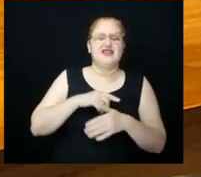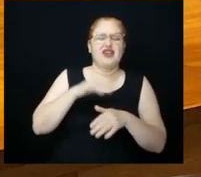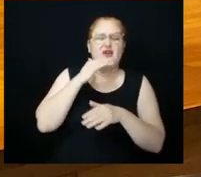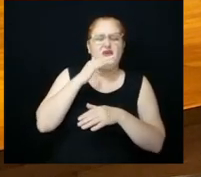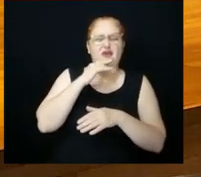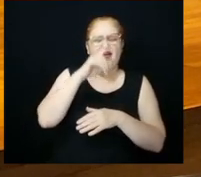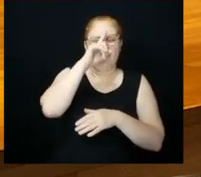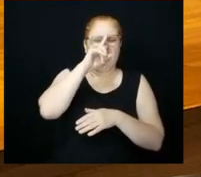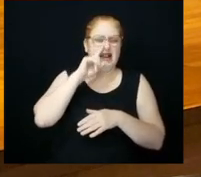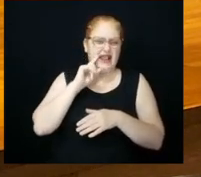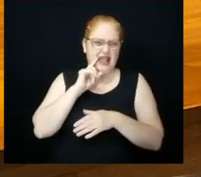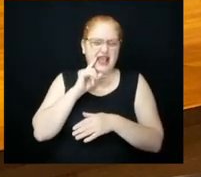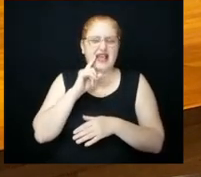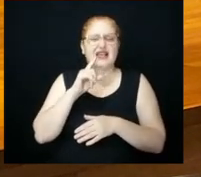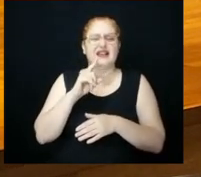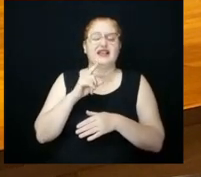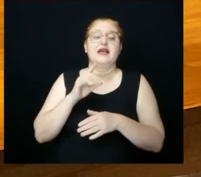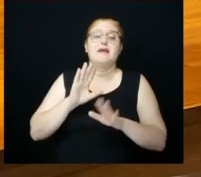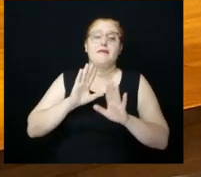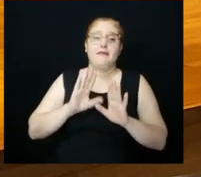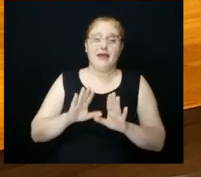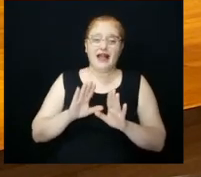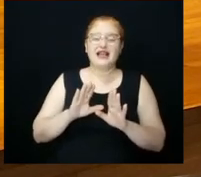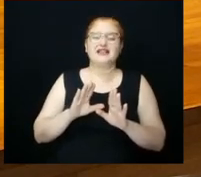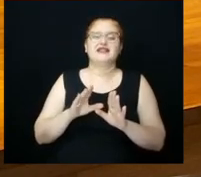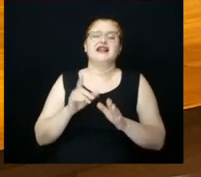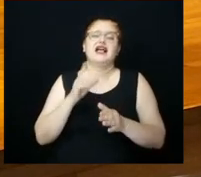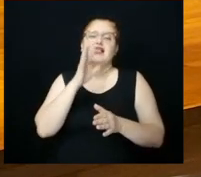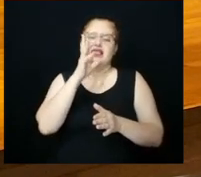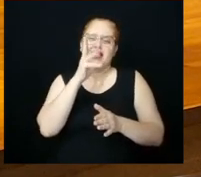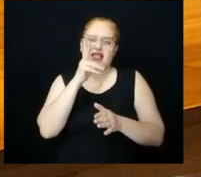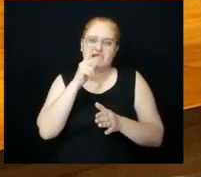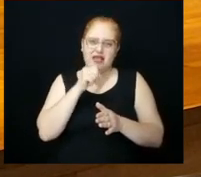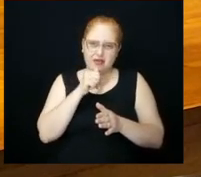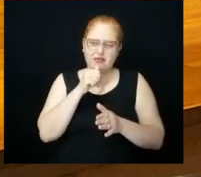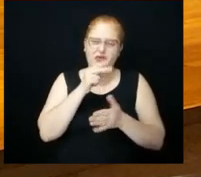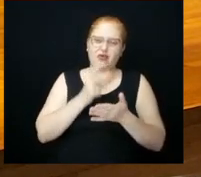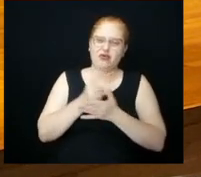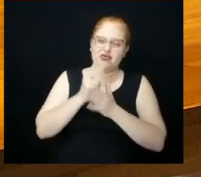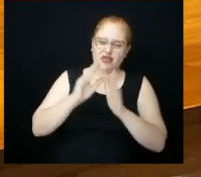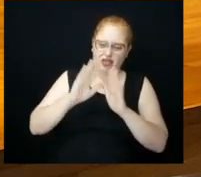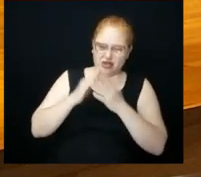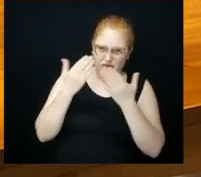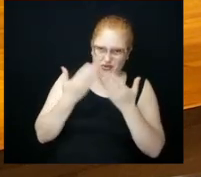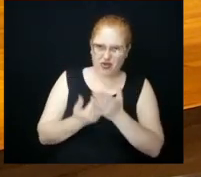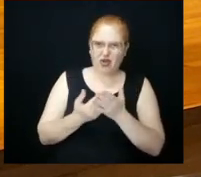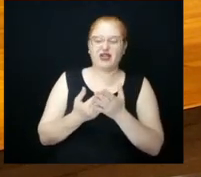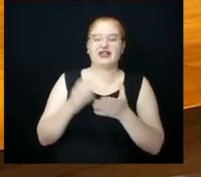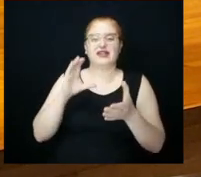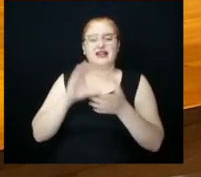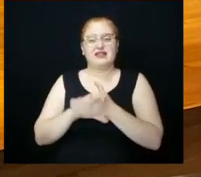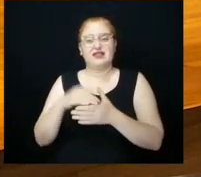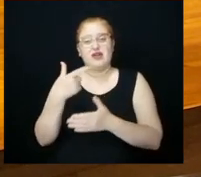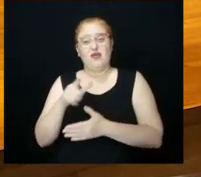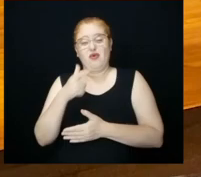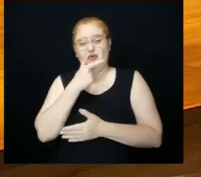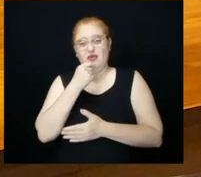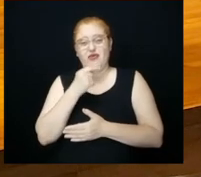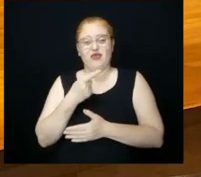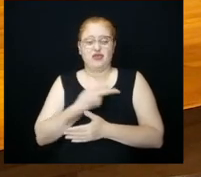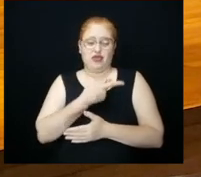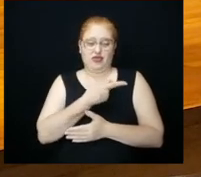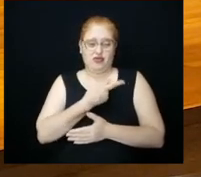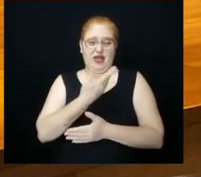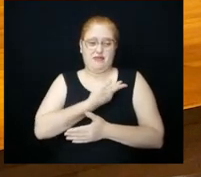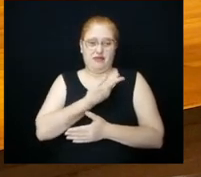Holy Shield, mas custava vir para o nosso preparatório, para o WAEC com Funk. A gente ficou amiga na faculdade.